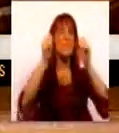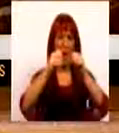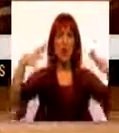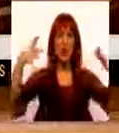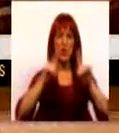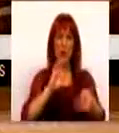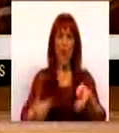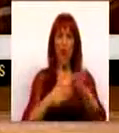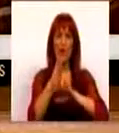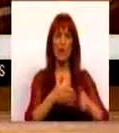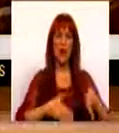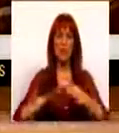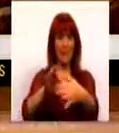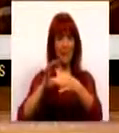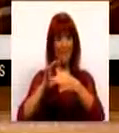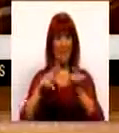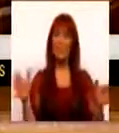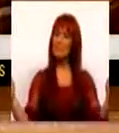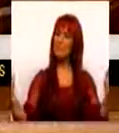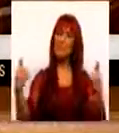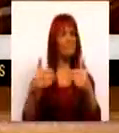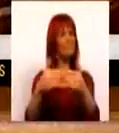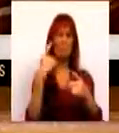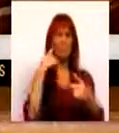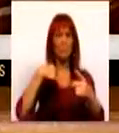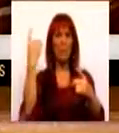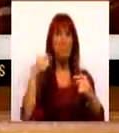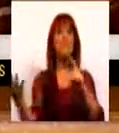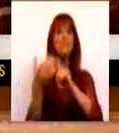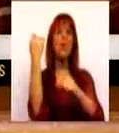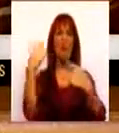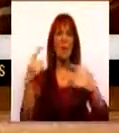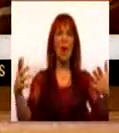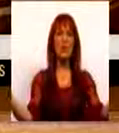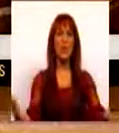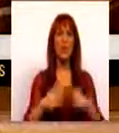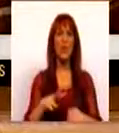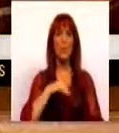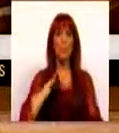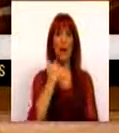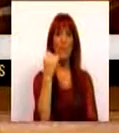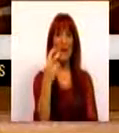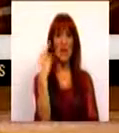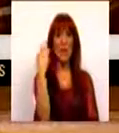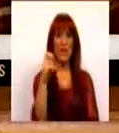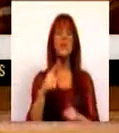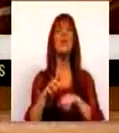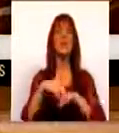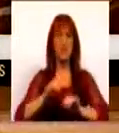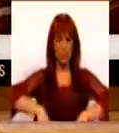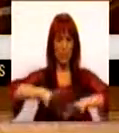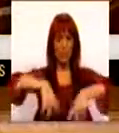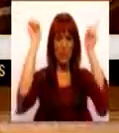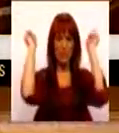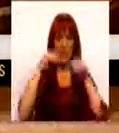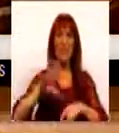é continuar o caminho de coesão e convergência que já demonstramos conseguir alcançar, com o Portugal 2030 que queremos desenvolver